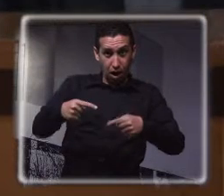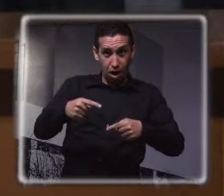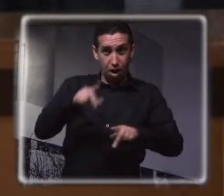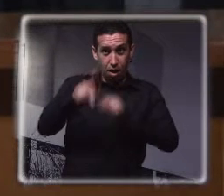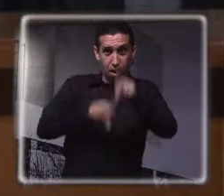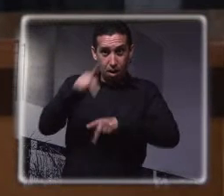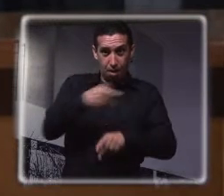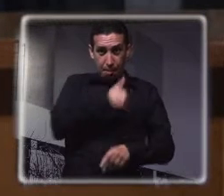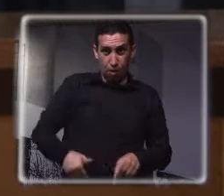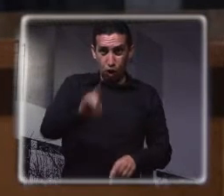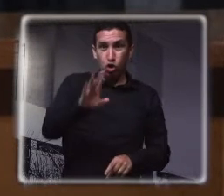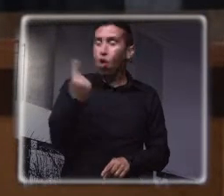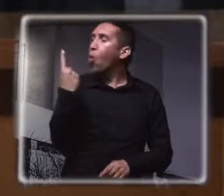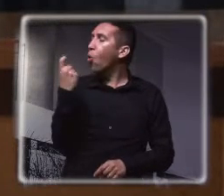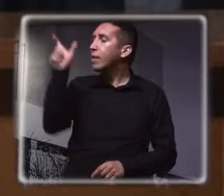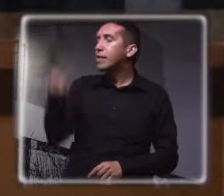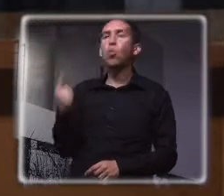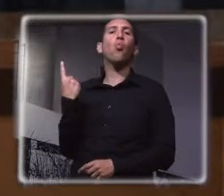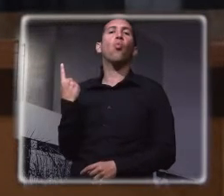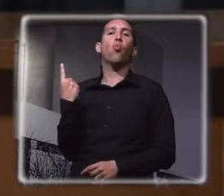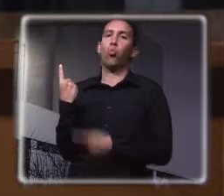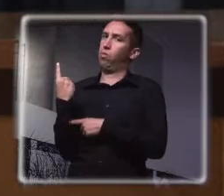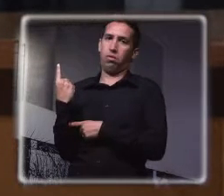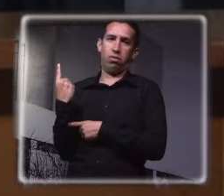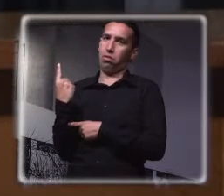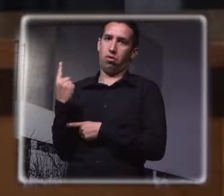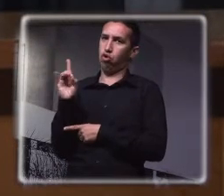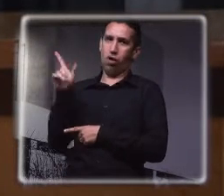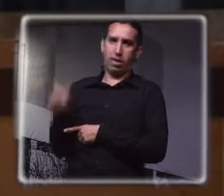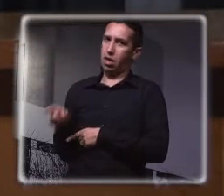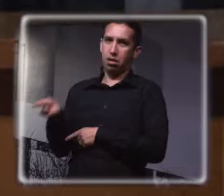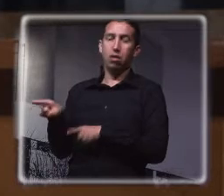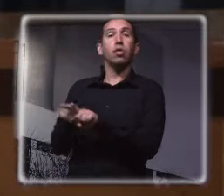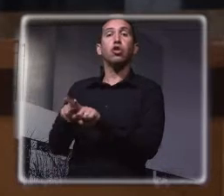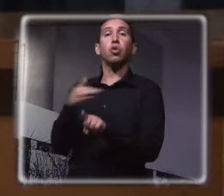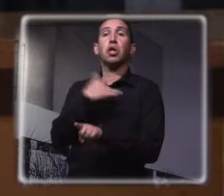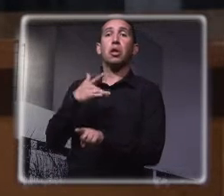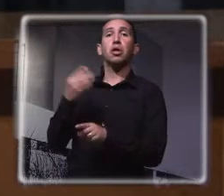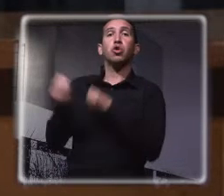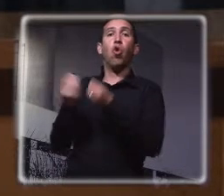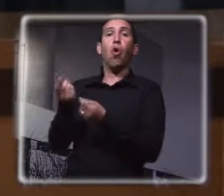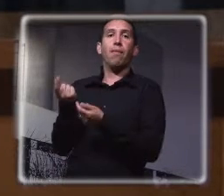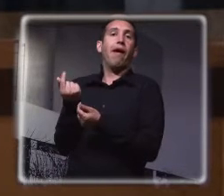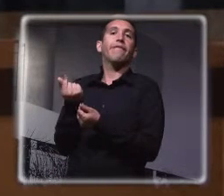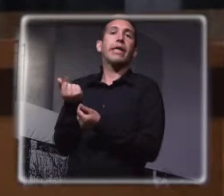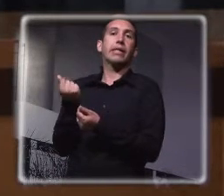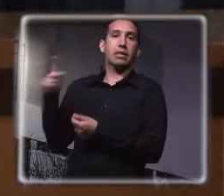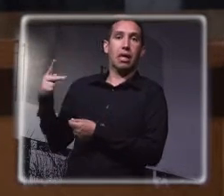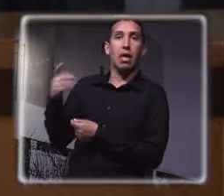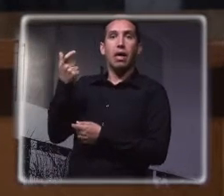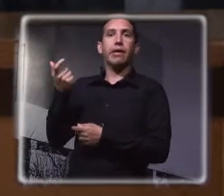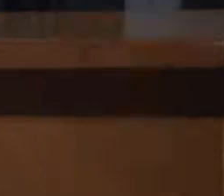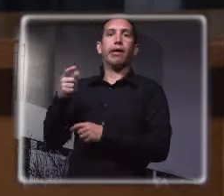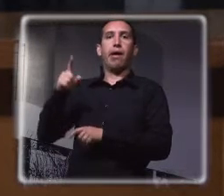não está analisando só uma questão individual do participante, do usuário, ou da própria saúde financeira daquele credor que quer manter os seus